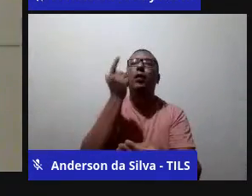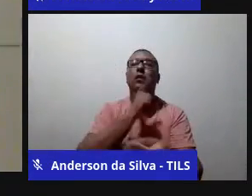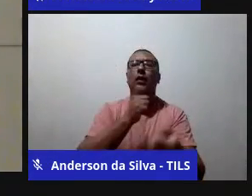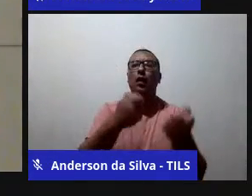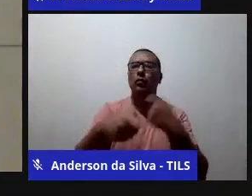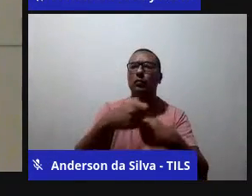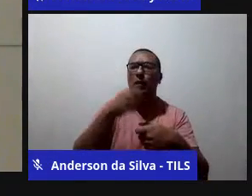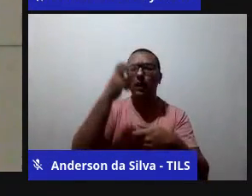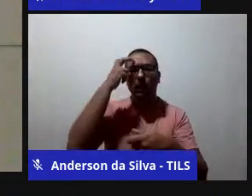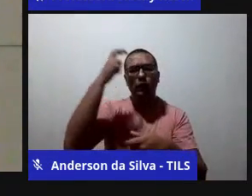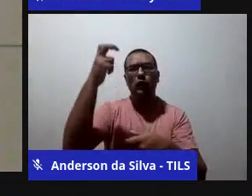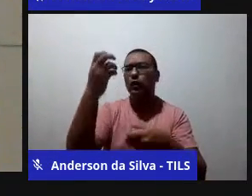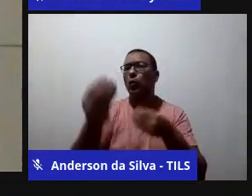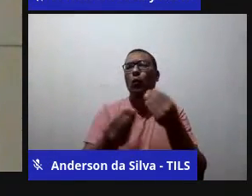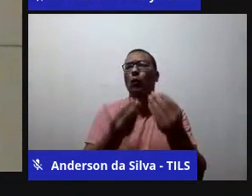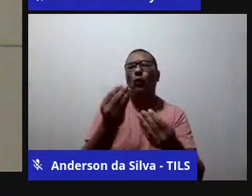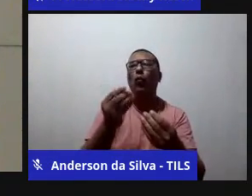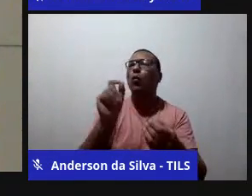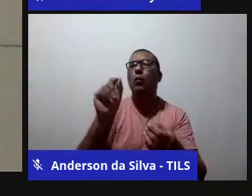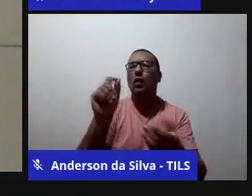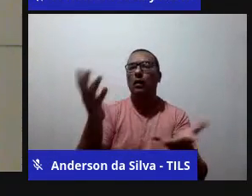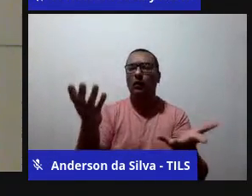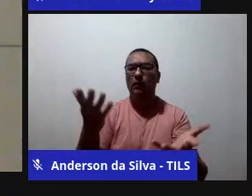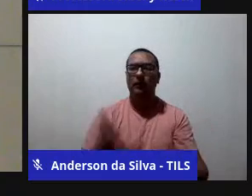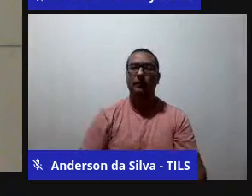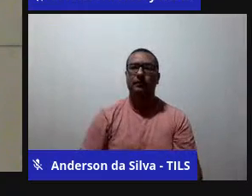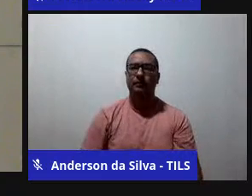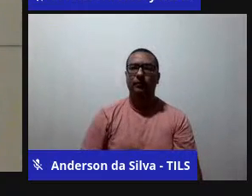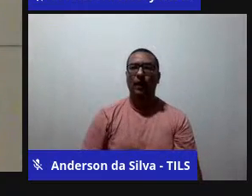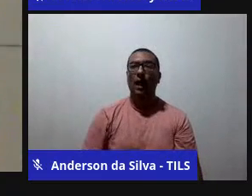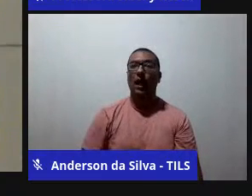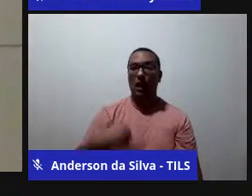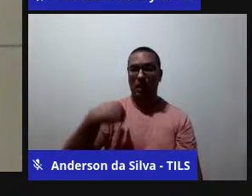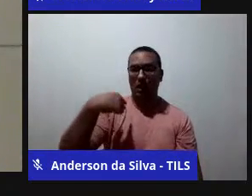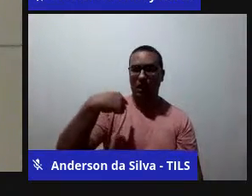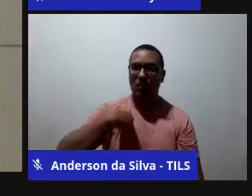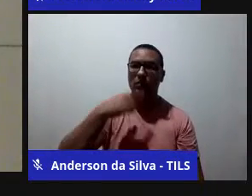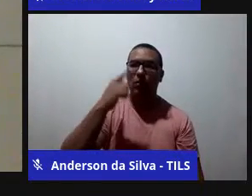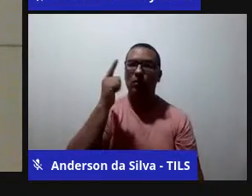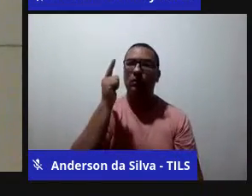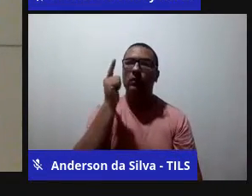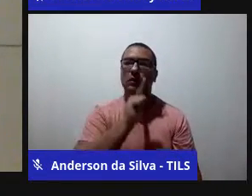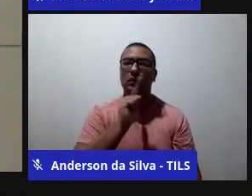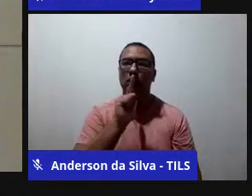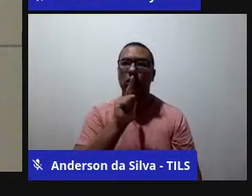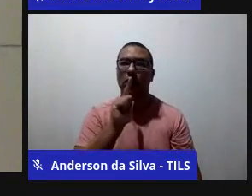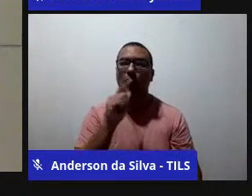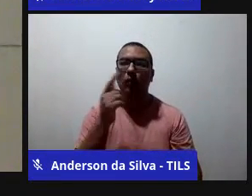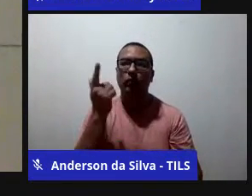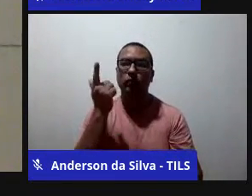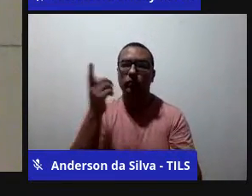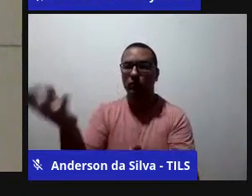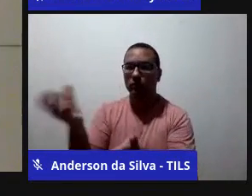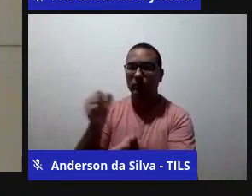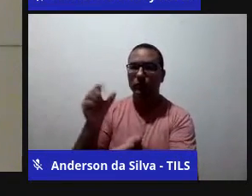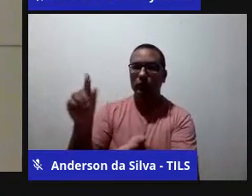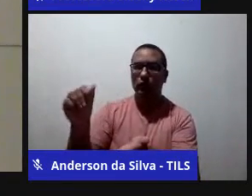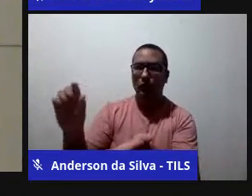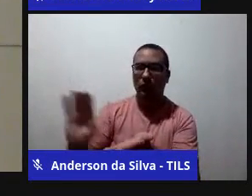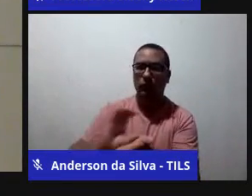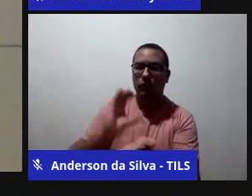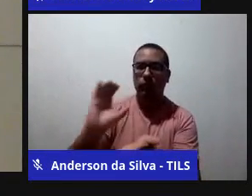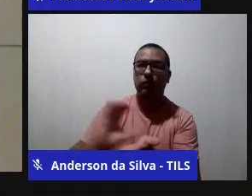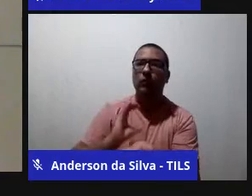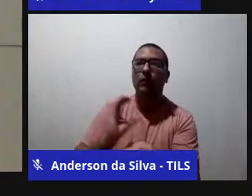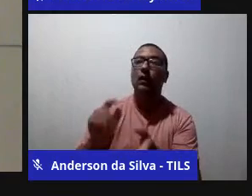mais inteligente? É eu ser mais intensivo em conhecimento. Isso quer dizer o seguinte: hoje